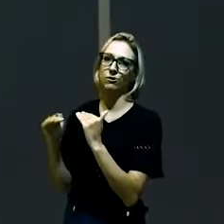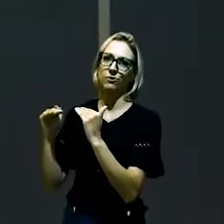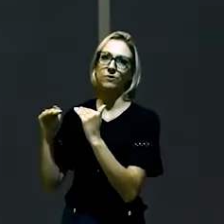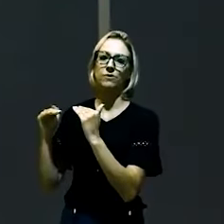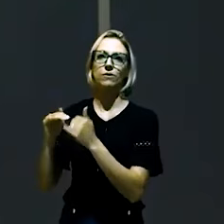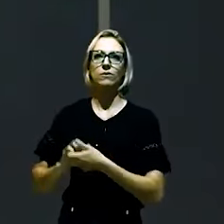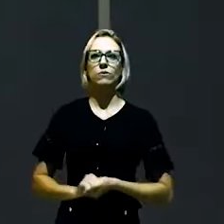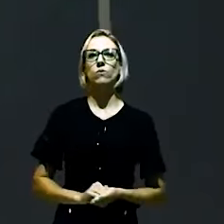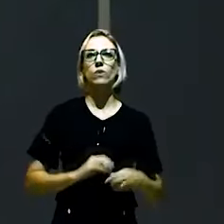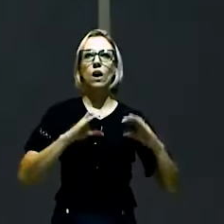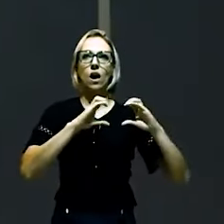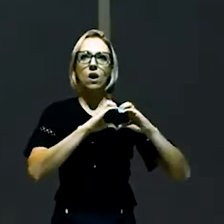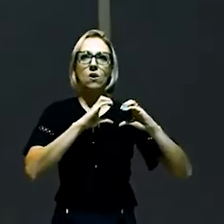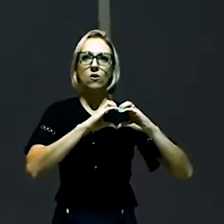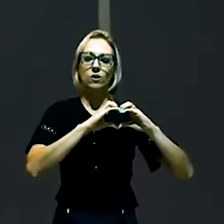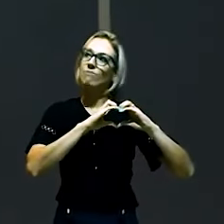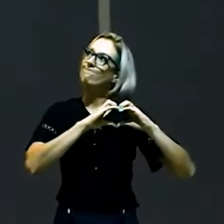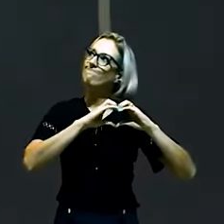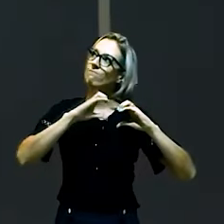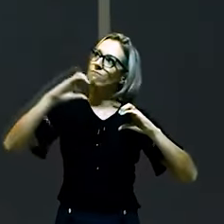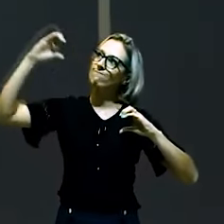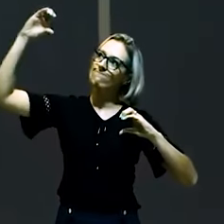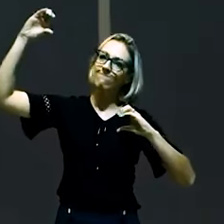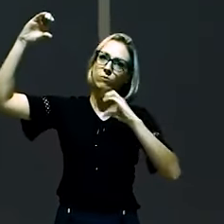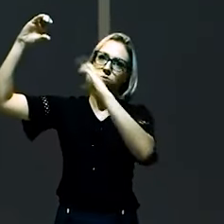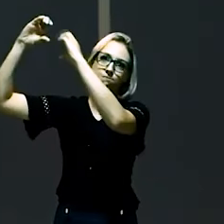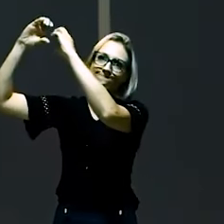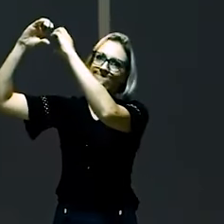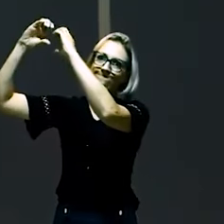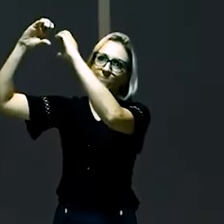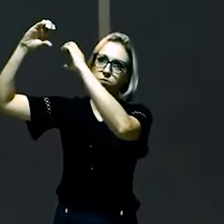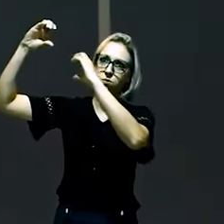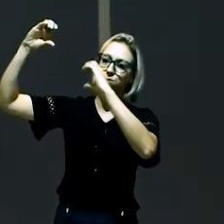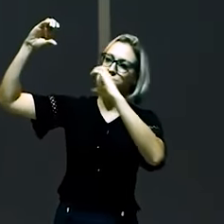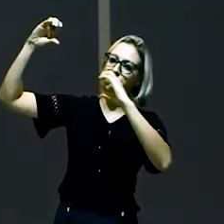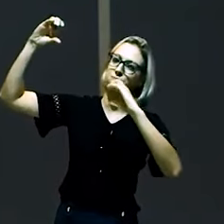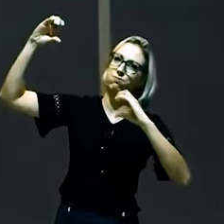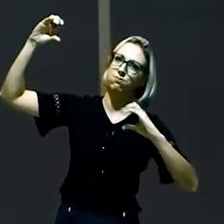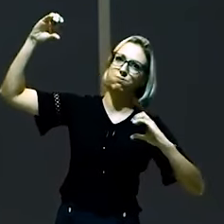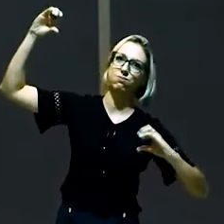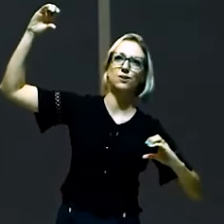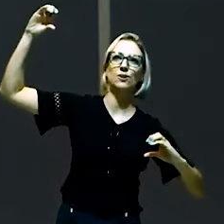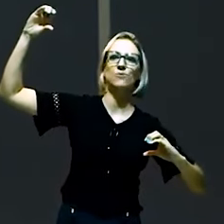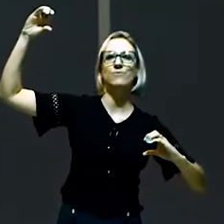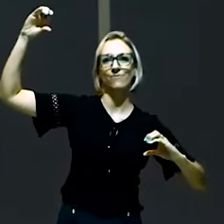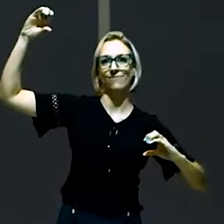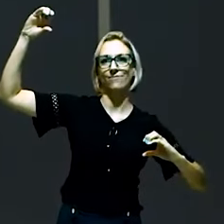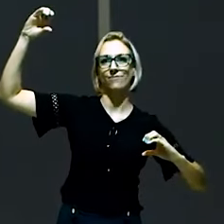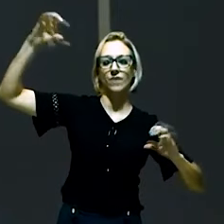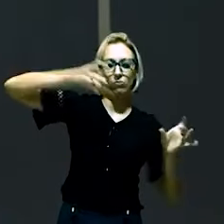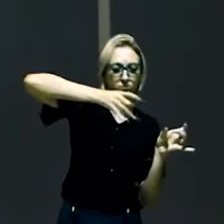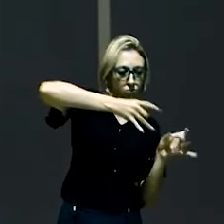O seu coração vai se afastando, se afastando, se afastando. E eu vou repetir: é dia a